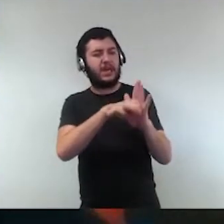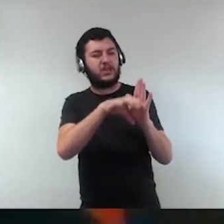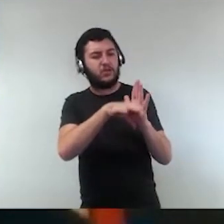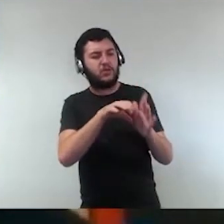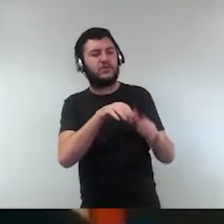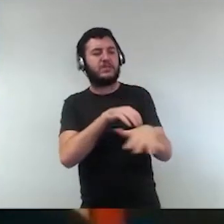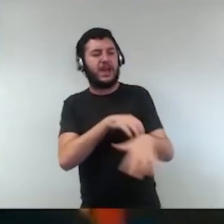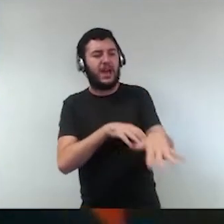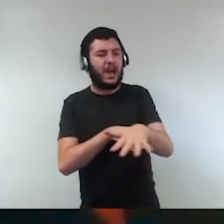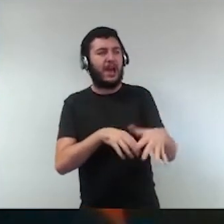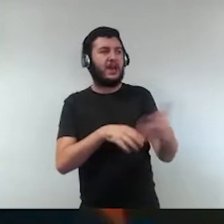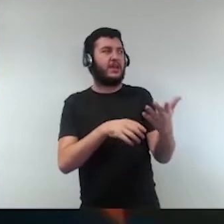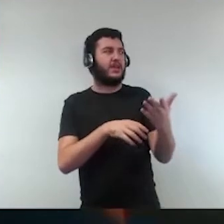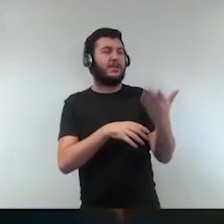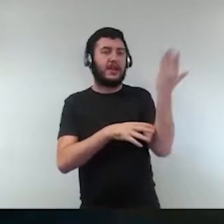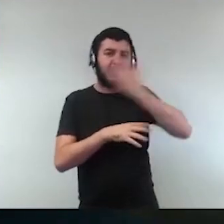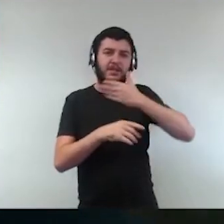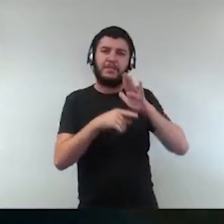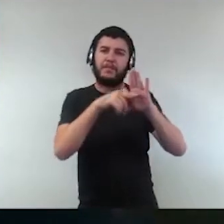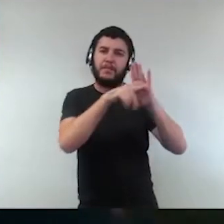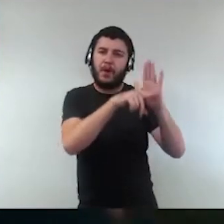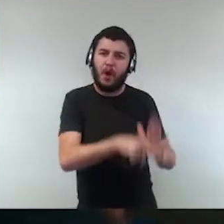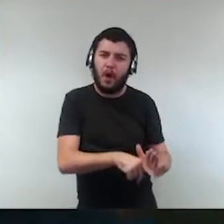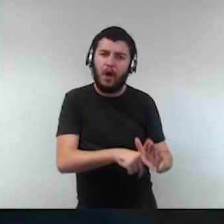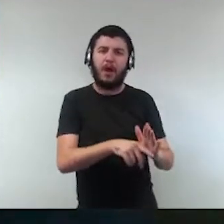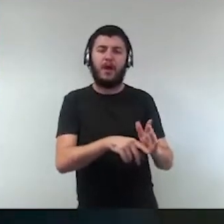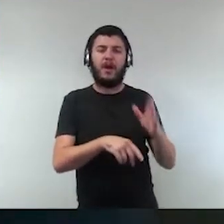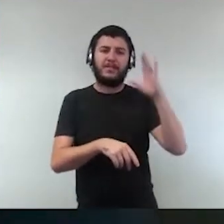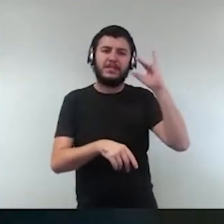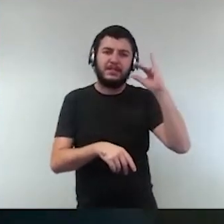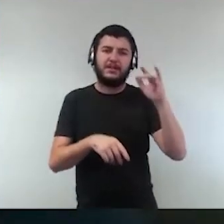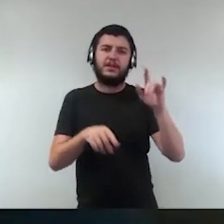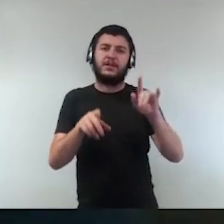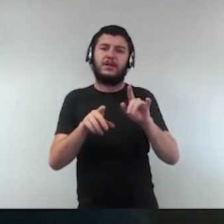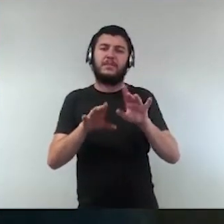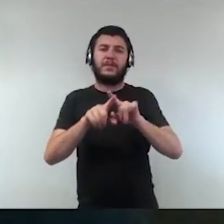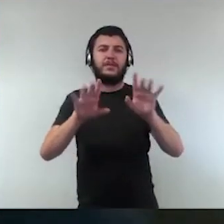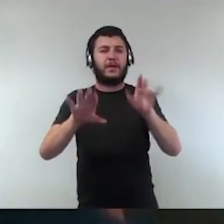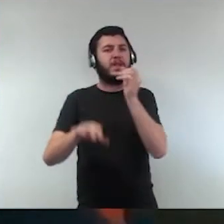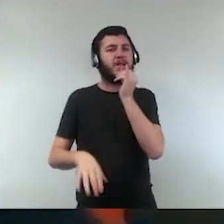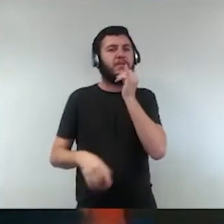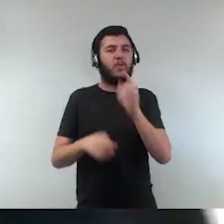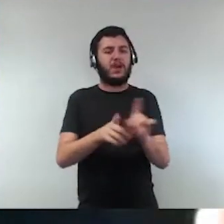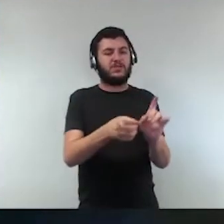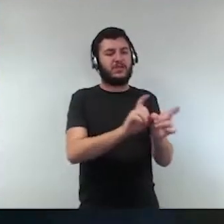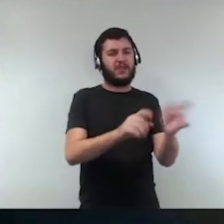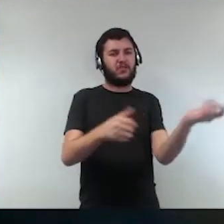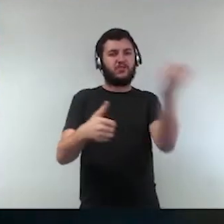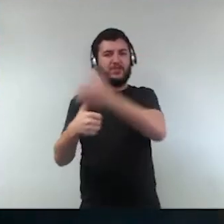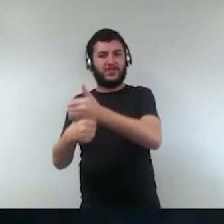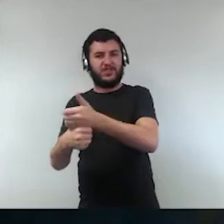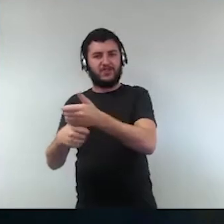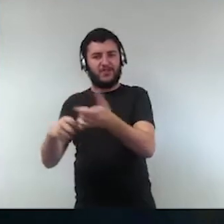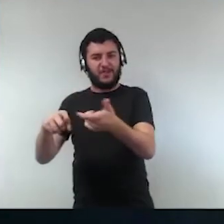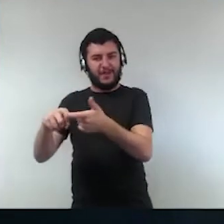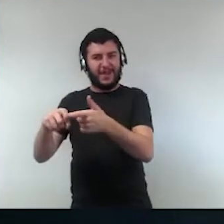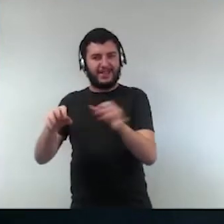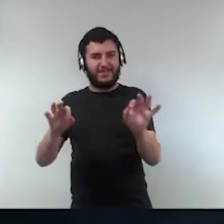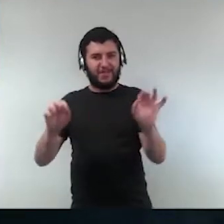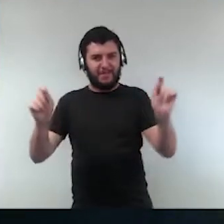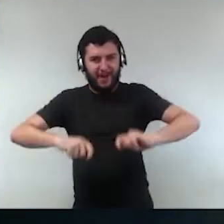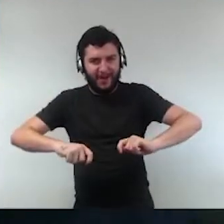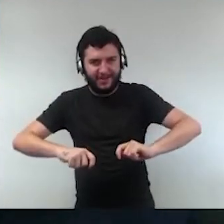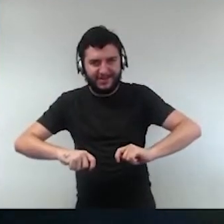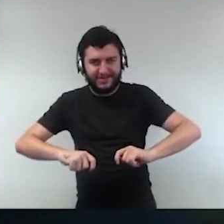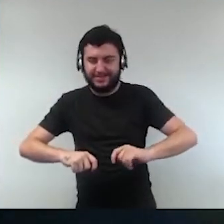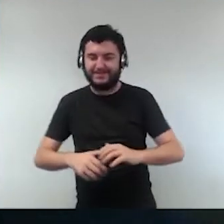comunidade científica. Quer dizer, um administrador ele não pode se substituir a um médico, se a questão que ele vai ter